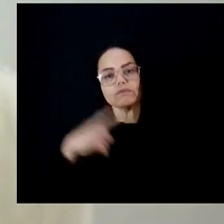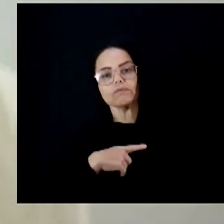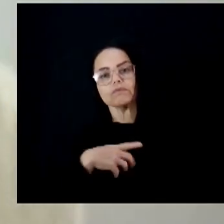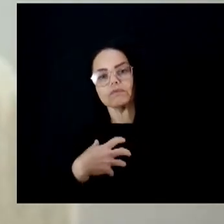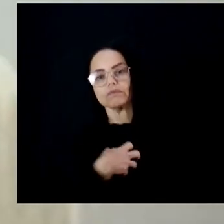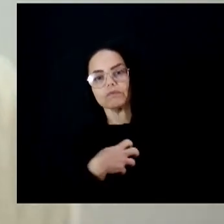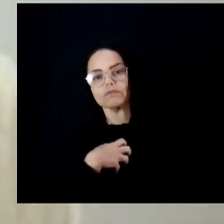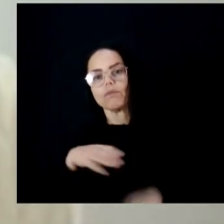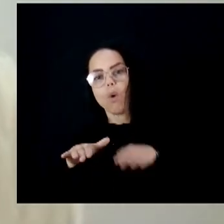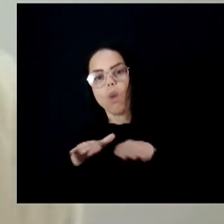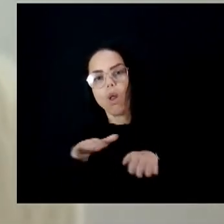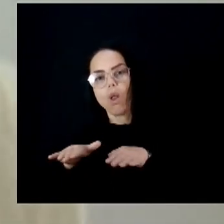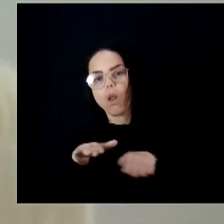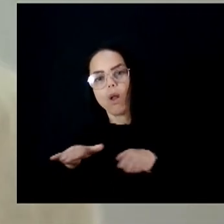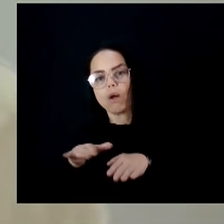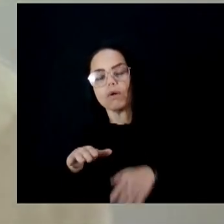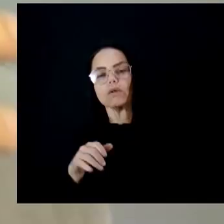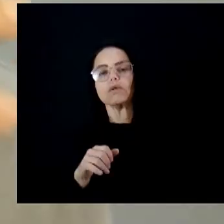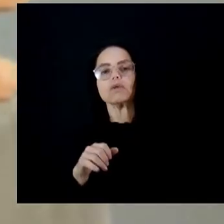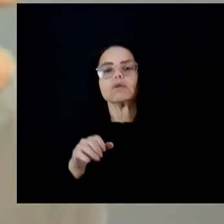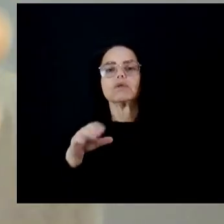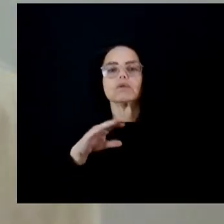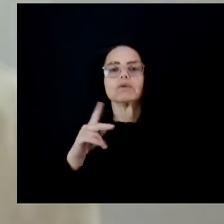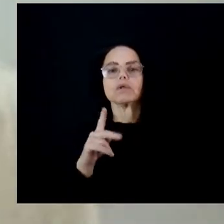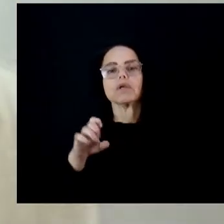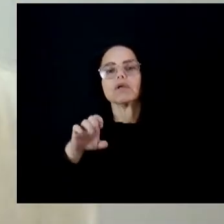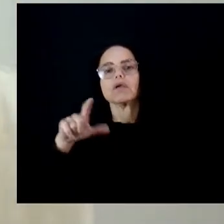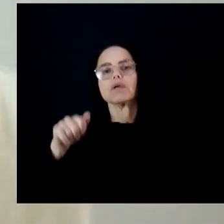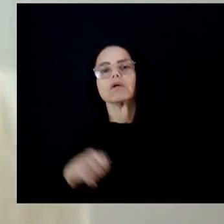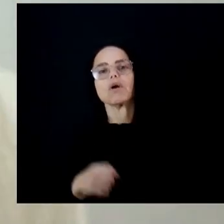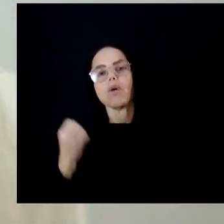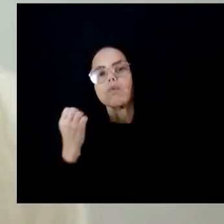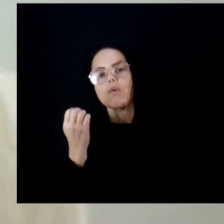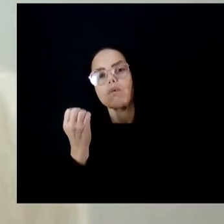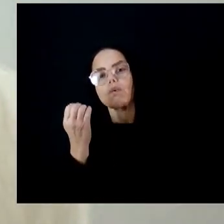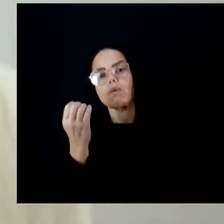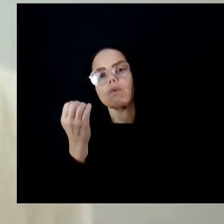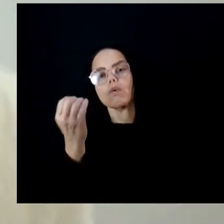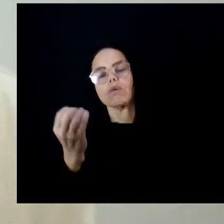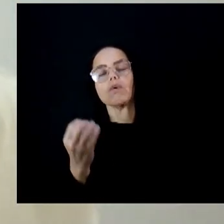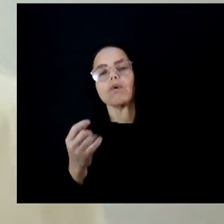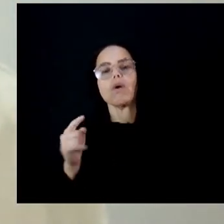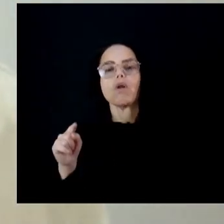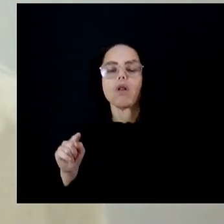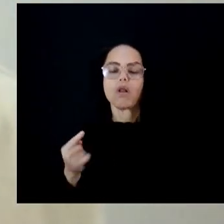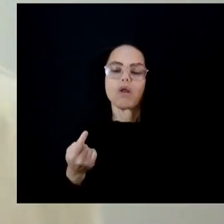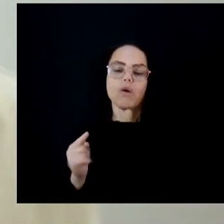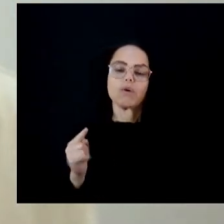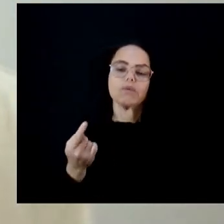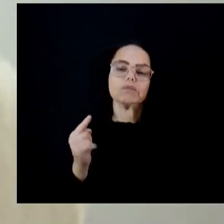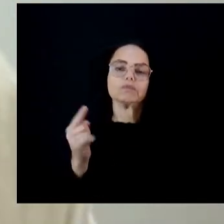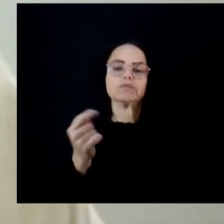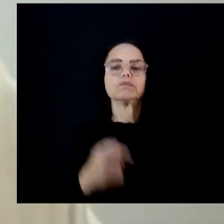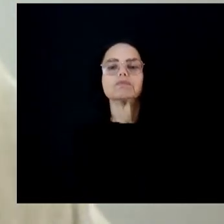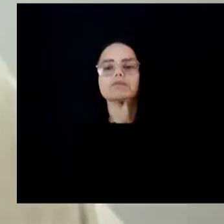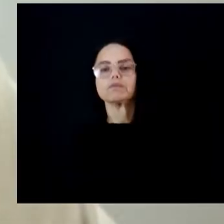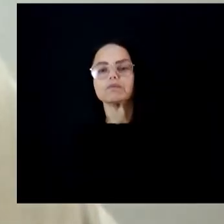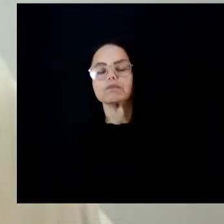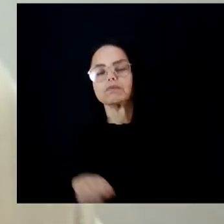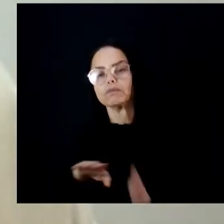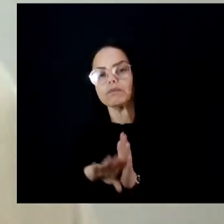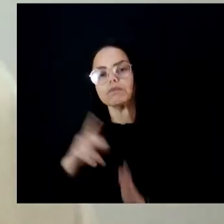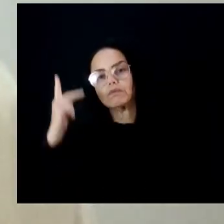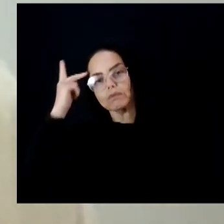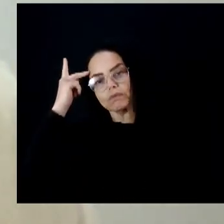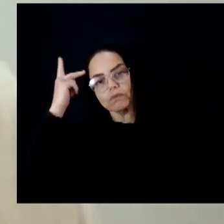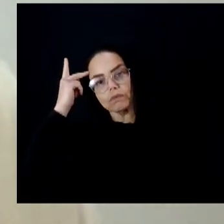no Chile, porque essas ondas viajam por distâncias enormes. Então, quando chega aqui em São Paulo, né, a condição